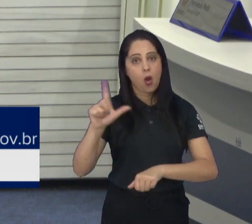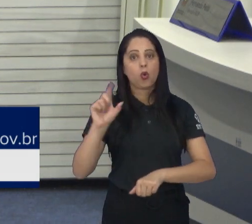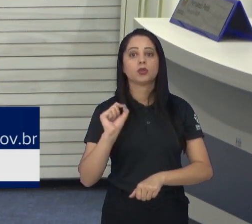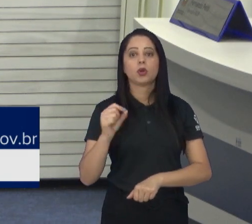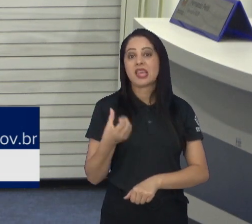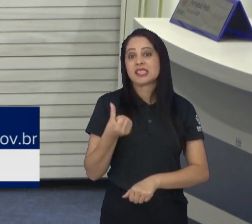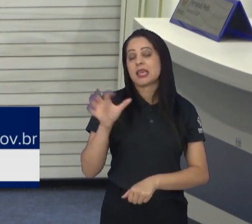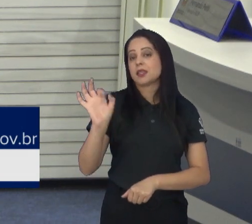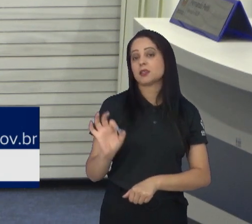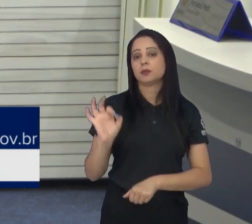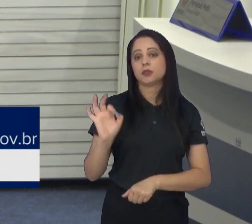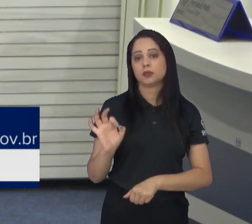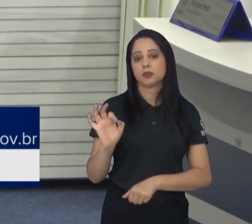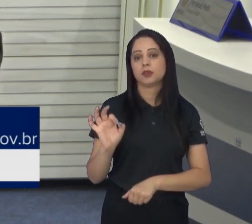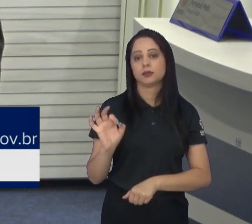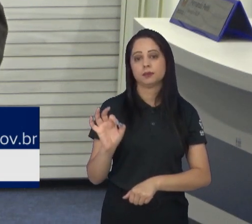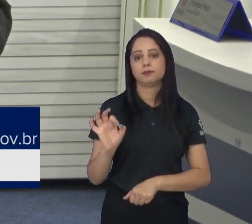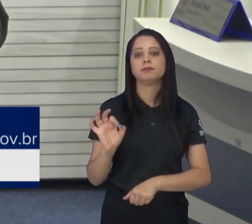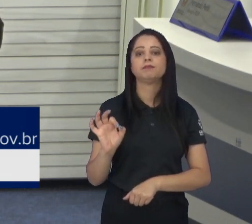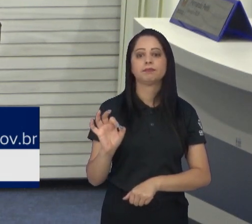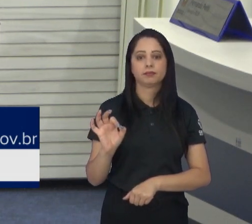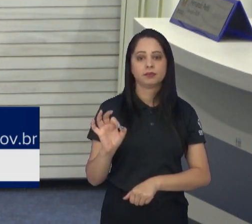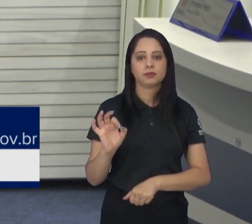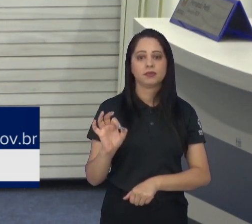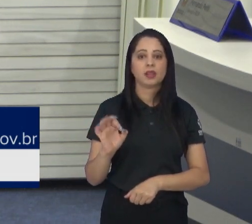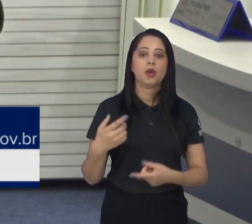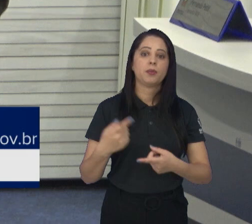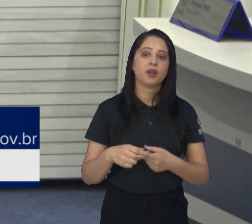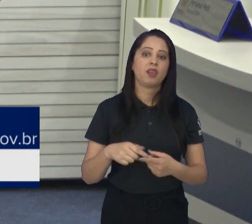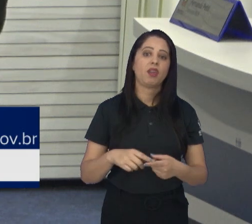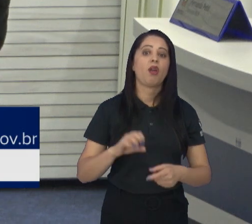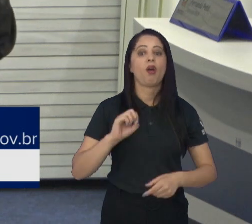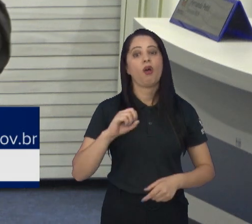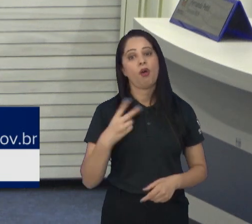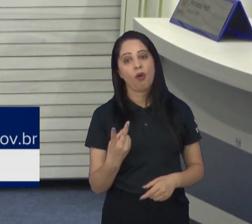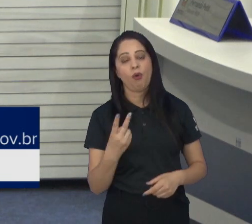6%, porque, como disse já, quando nós votamos o piso